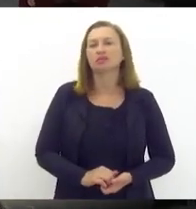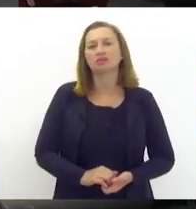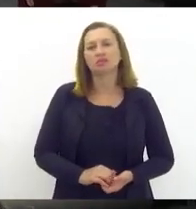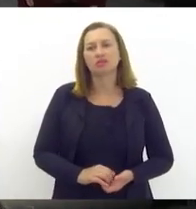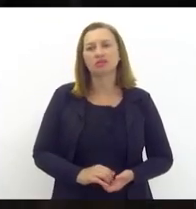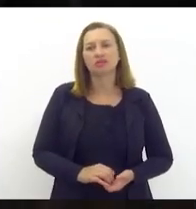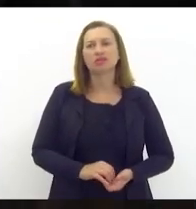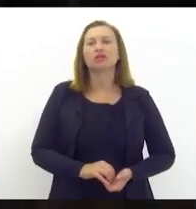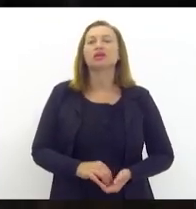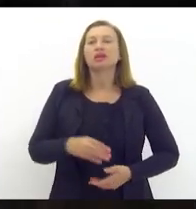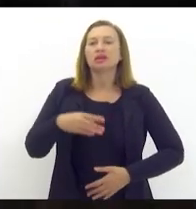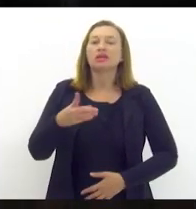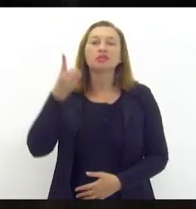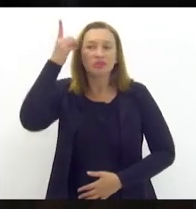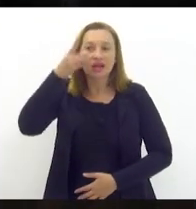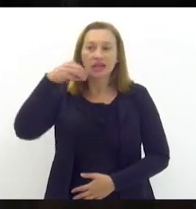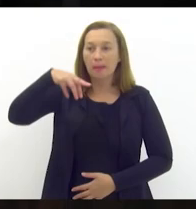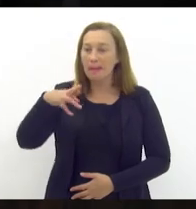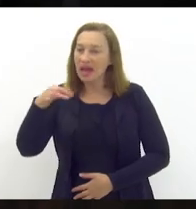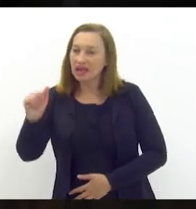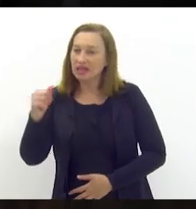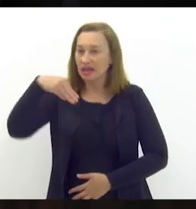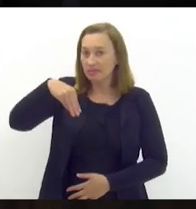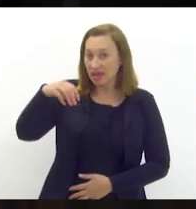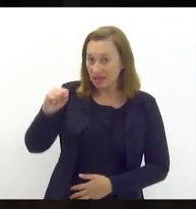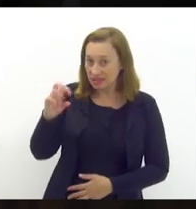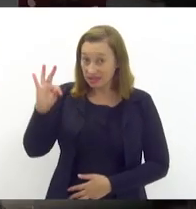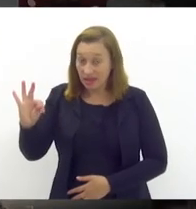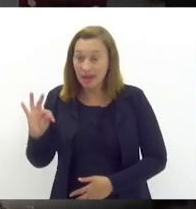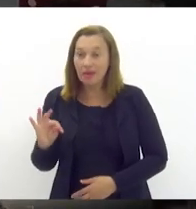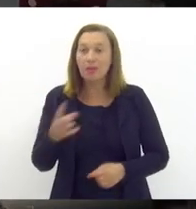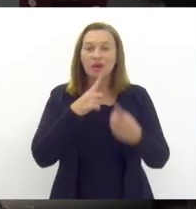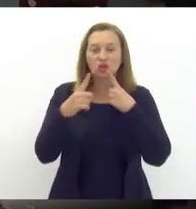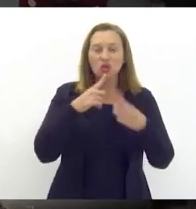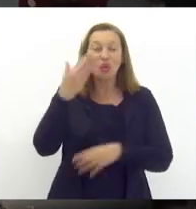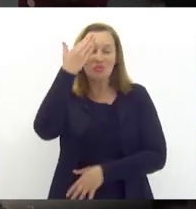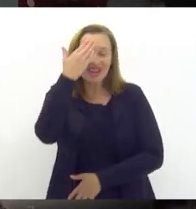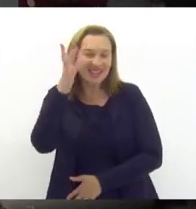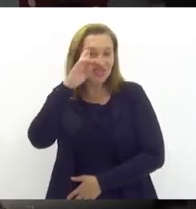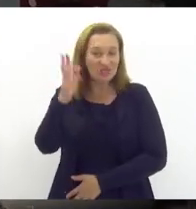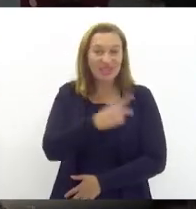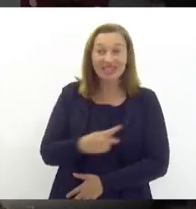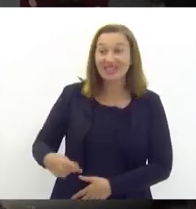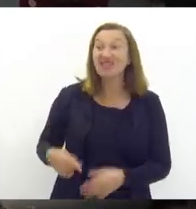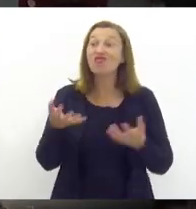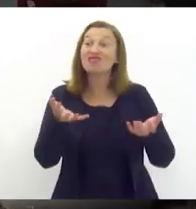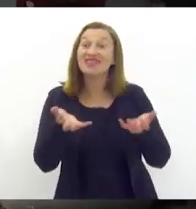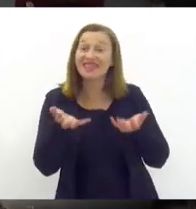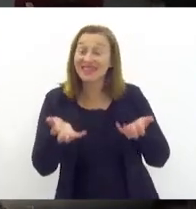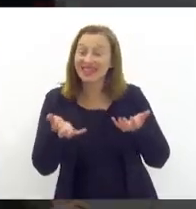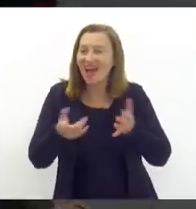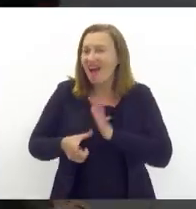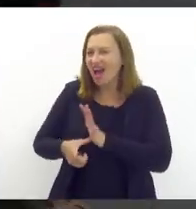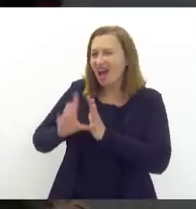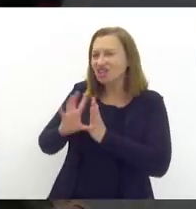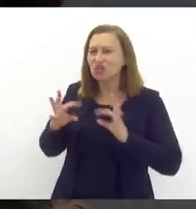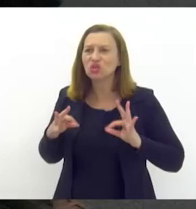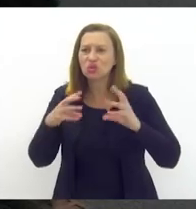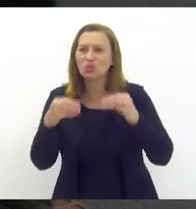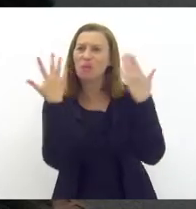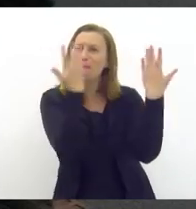Deputada Marina, do MST, por favor, para discutir. Obrigada, presidente. Queria, antes